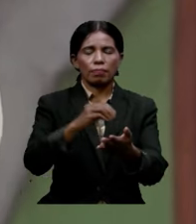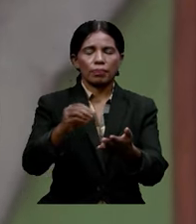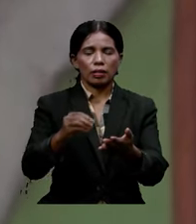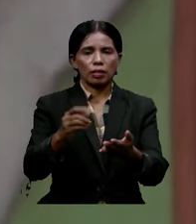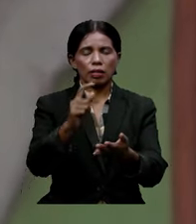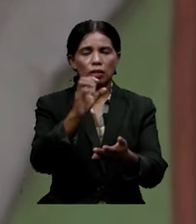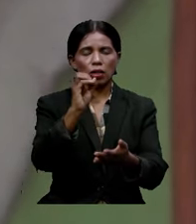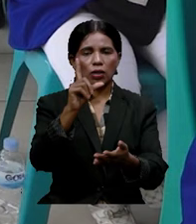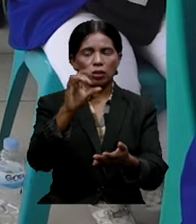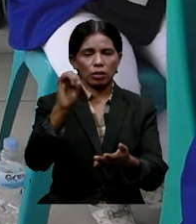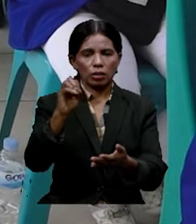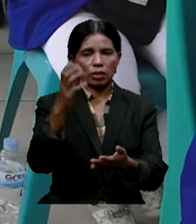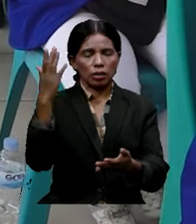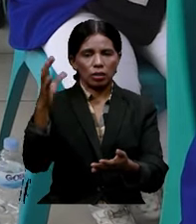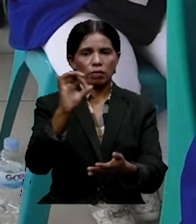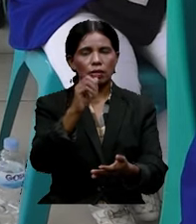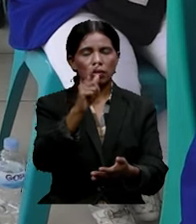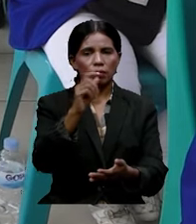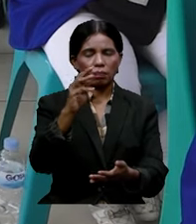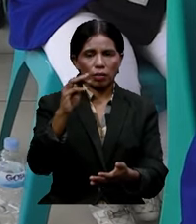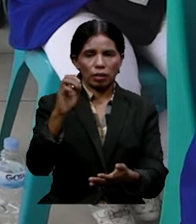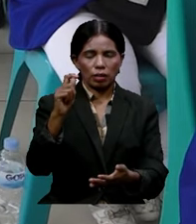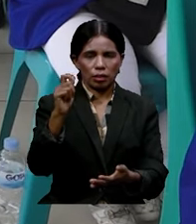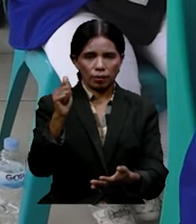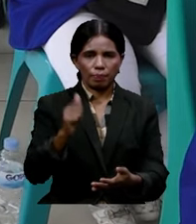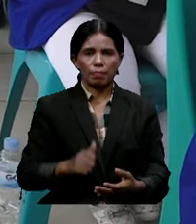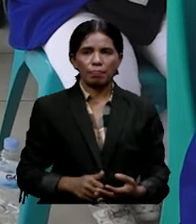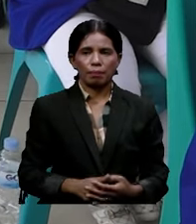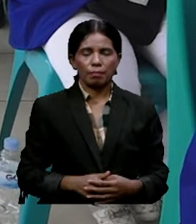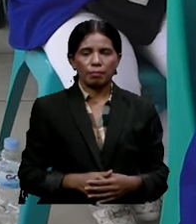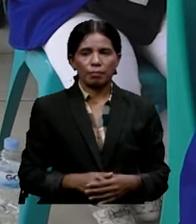no Teologia e a Fatumeta. Adriano Verdial, Tito Silva, Gemen.